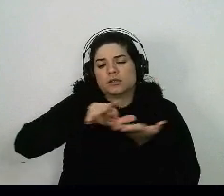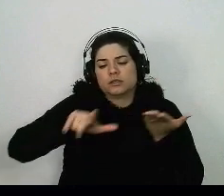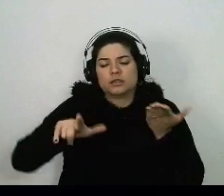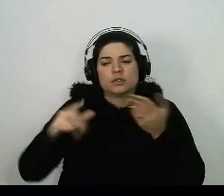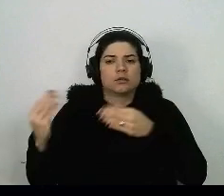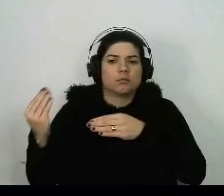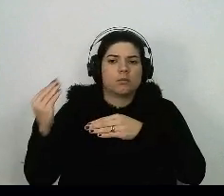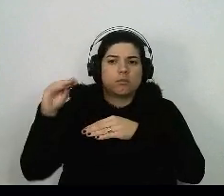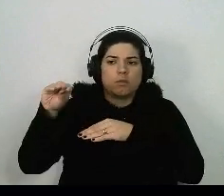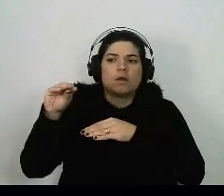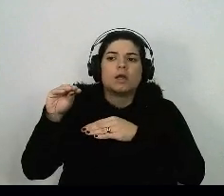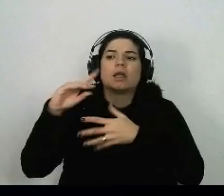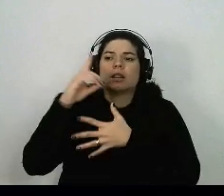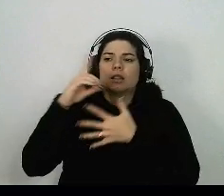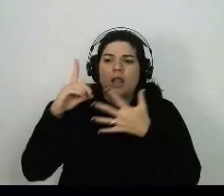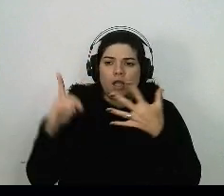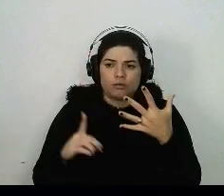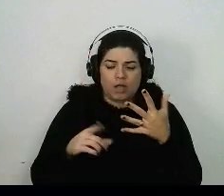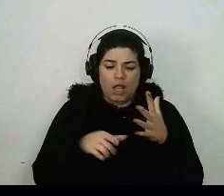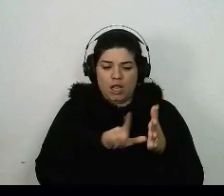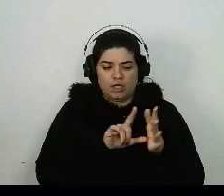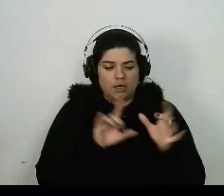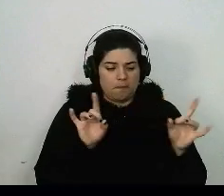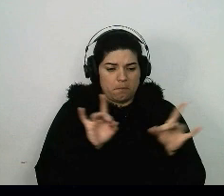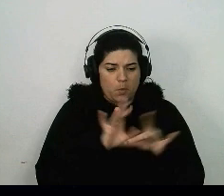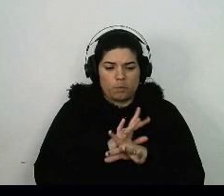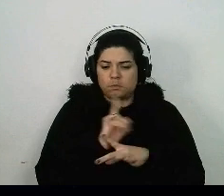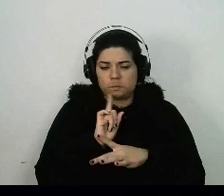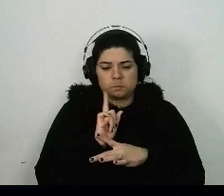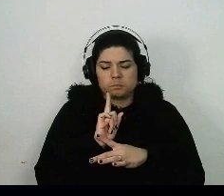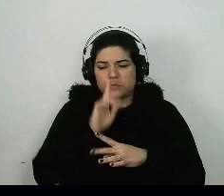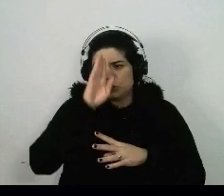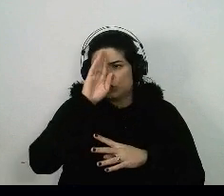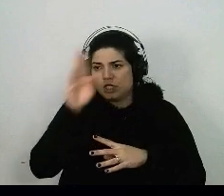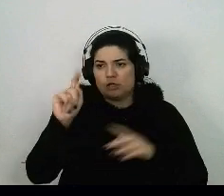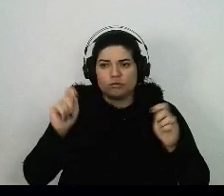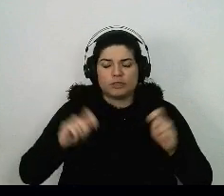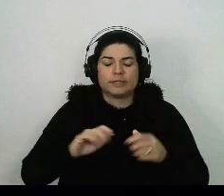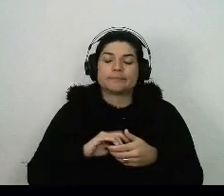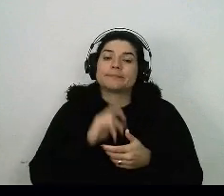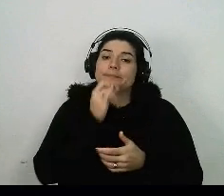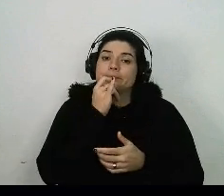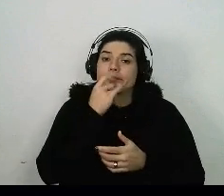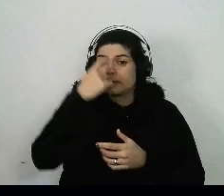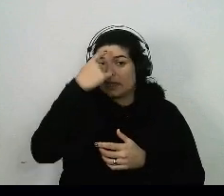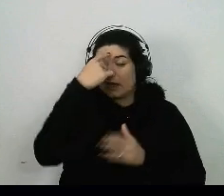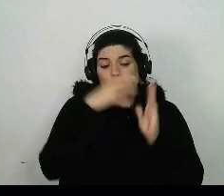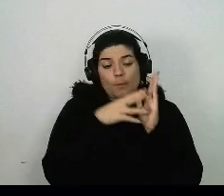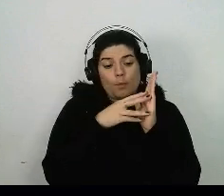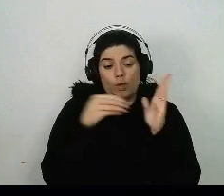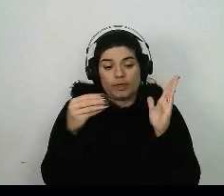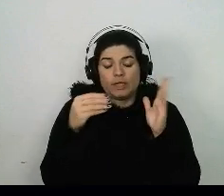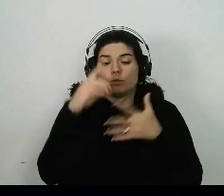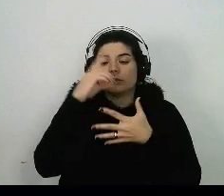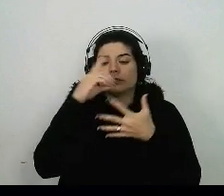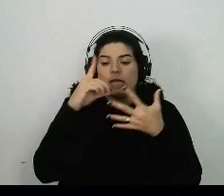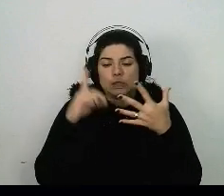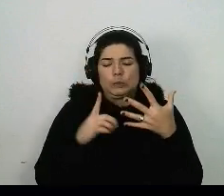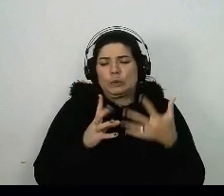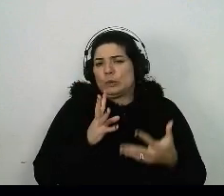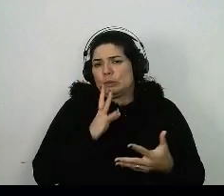sem nenhuma definição antes, né? Por exemplo, levando para um modelo de dados relacional que a gente conhece